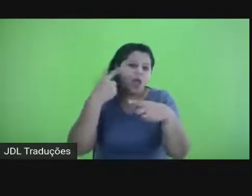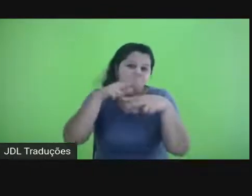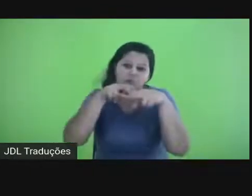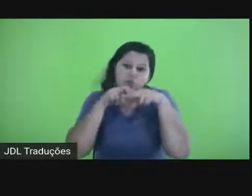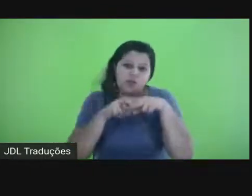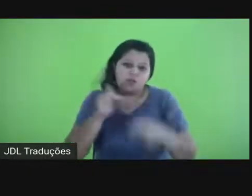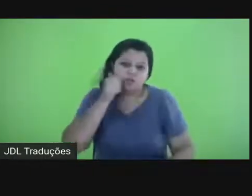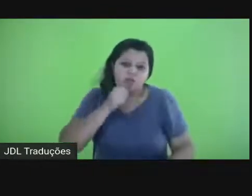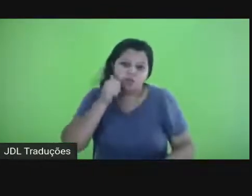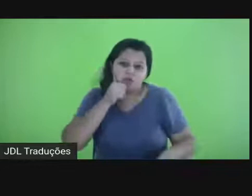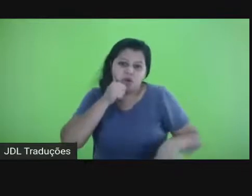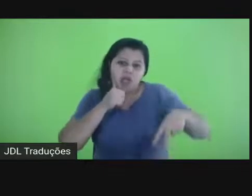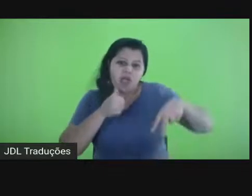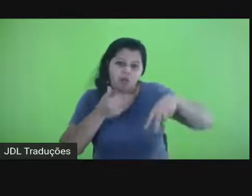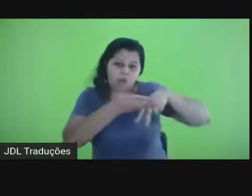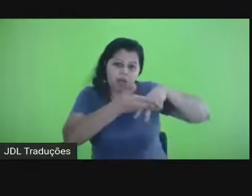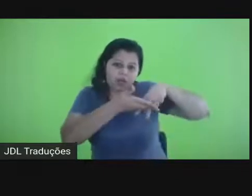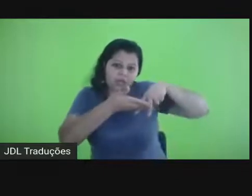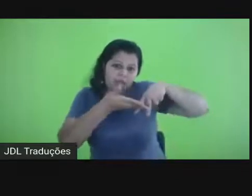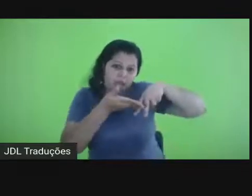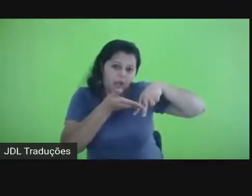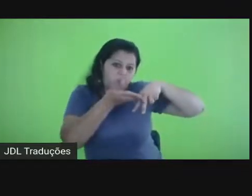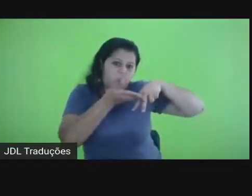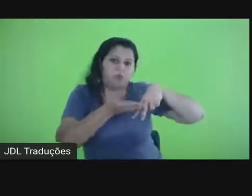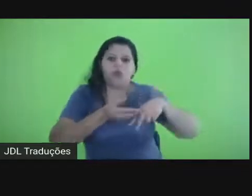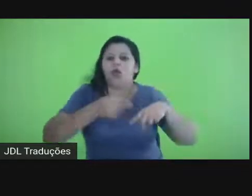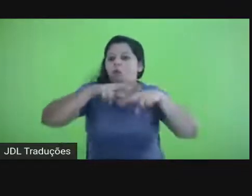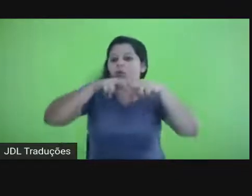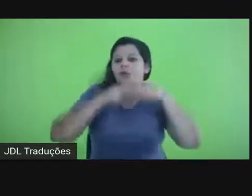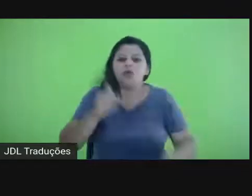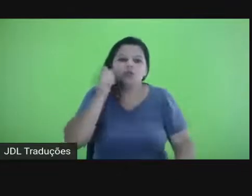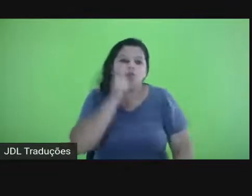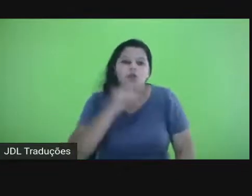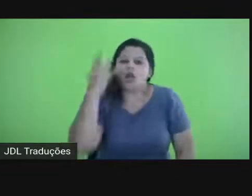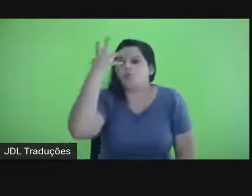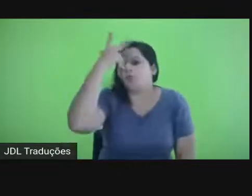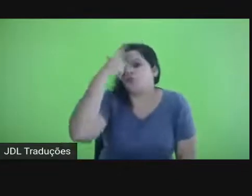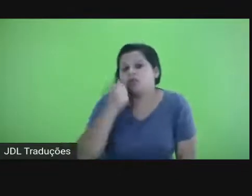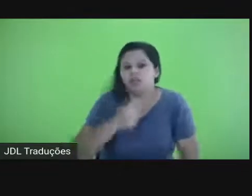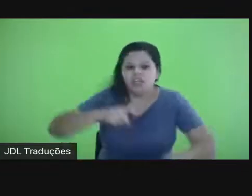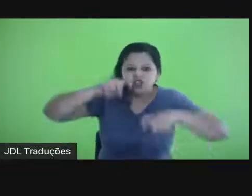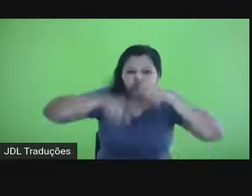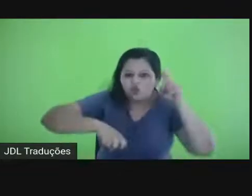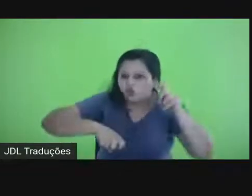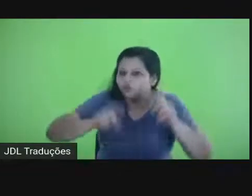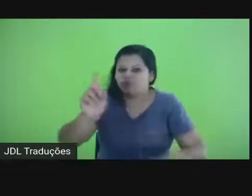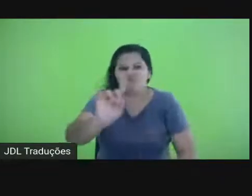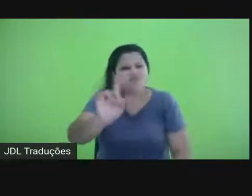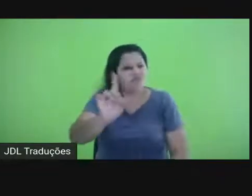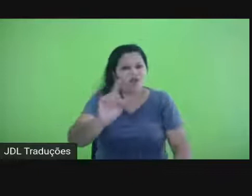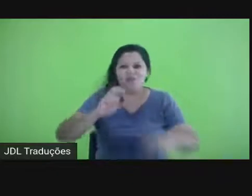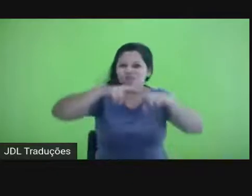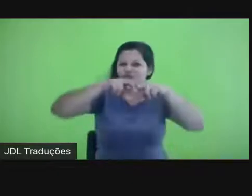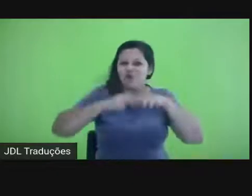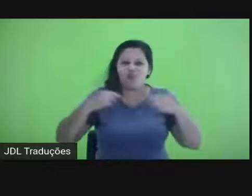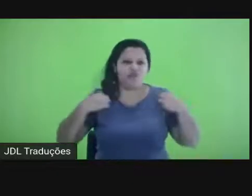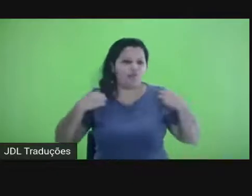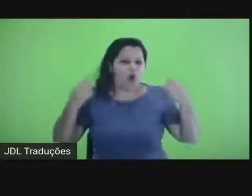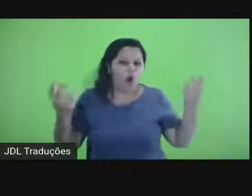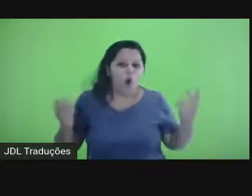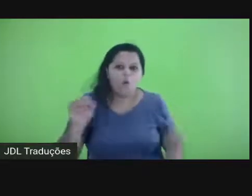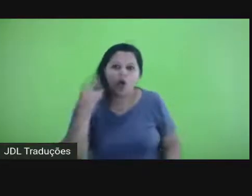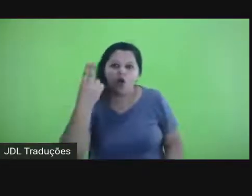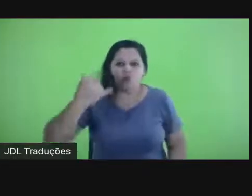saia mais curta, e aí é porque a mulher era bonita, e não tem nada a ver. O estupro não tem nada a ver com a roupa que você veste, com a idade que você